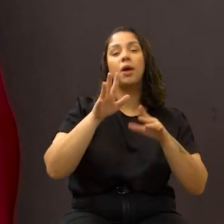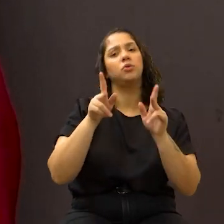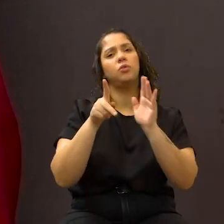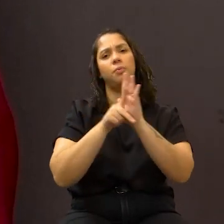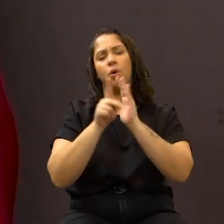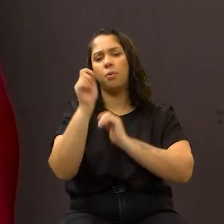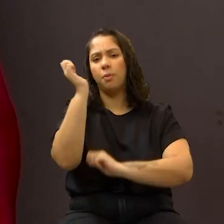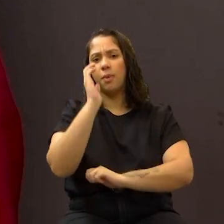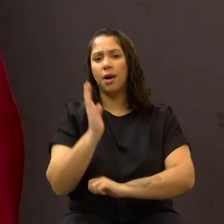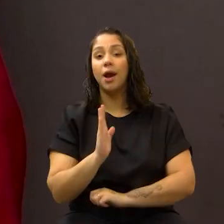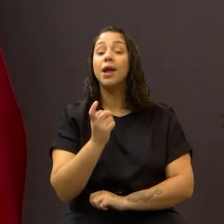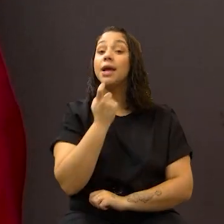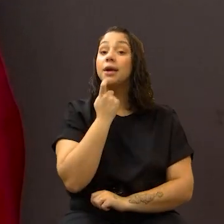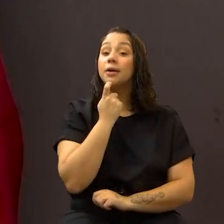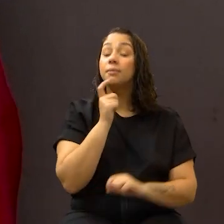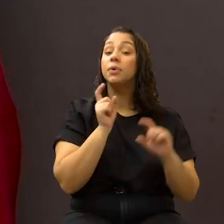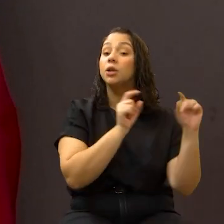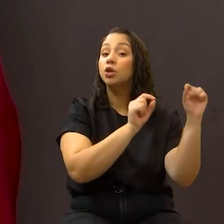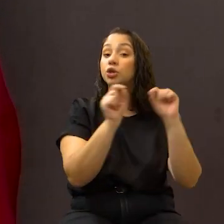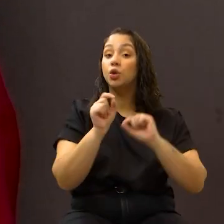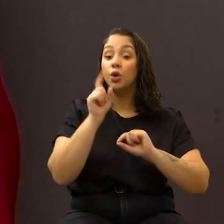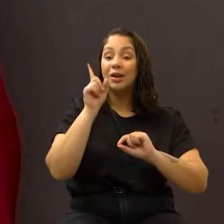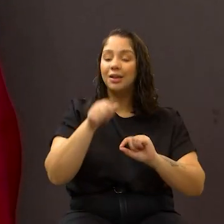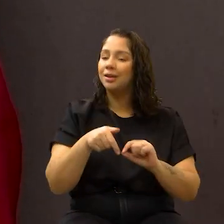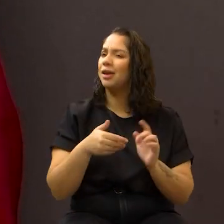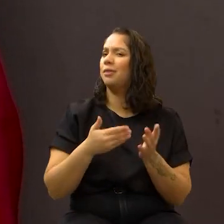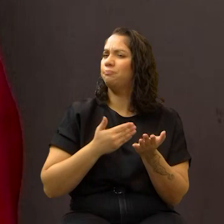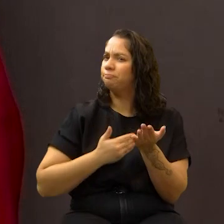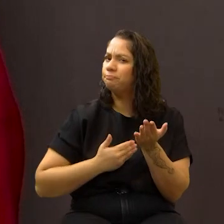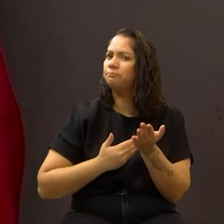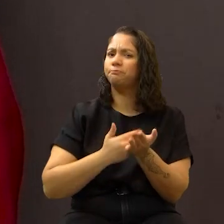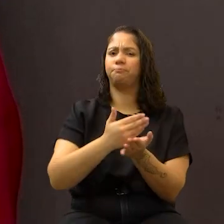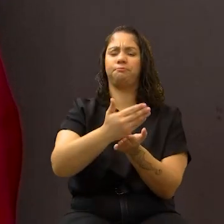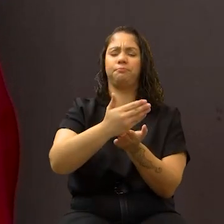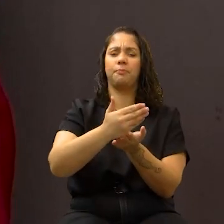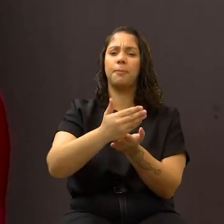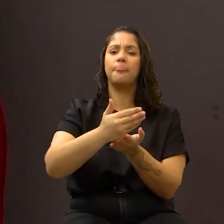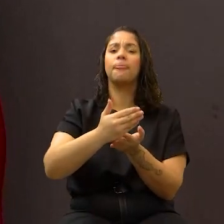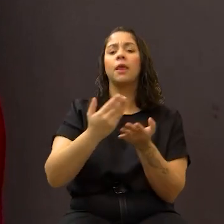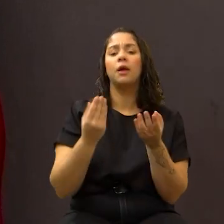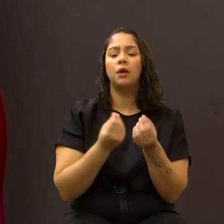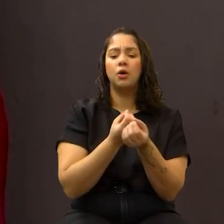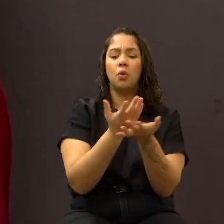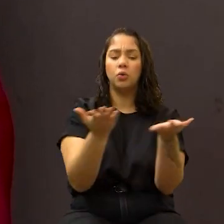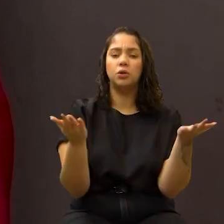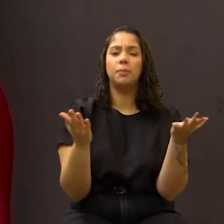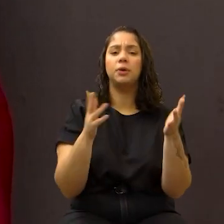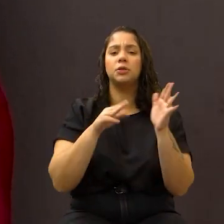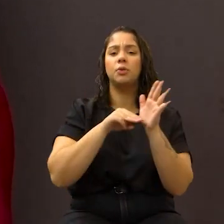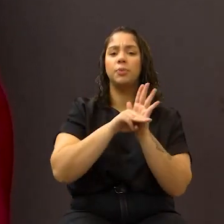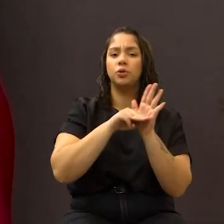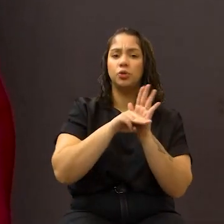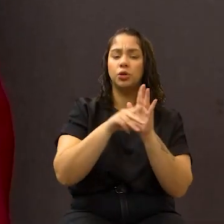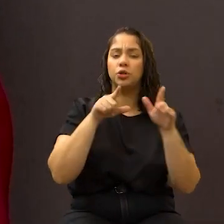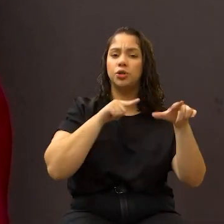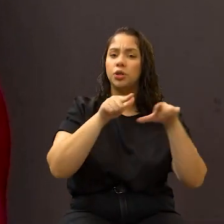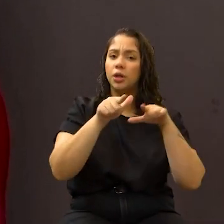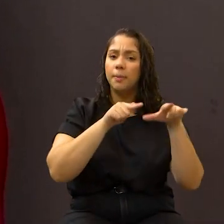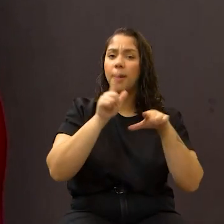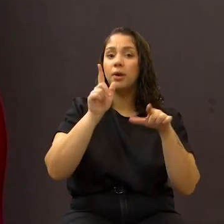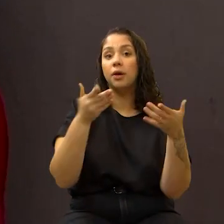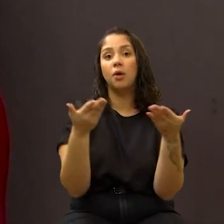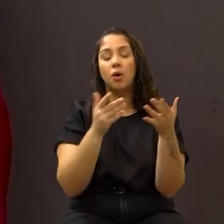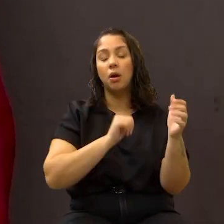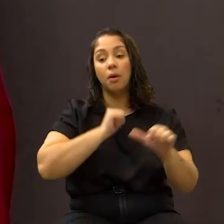movimento nacional e Campinas continua sendo a precursora, né, inclusive, na contribuição da metodologia